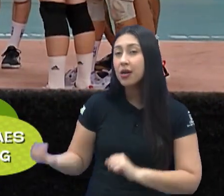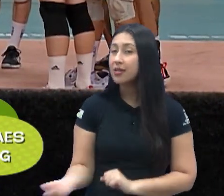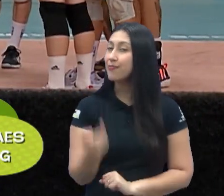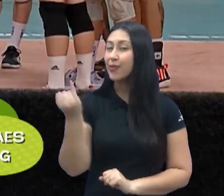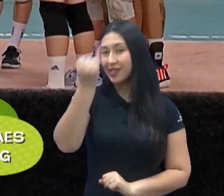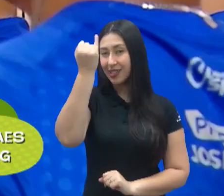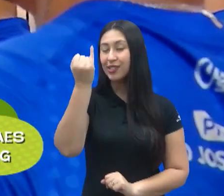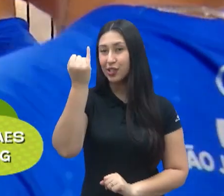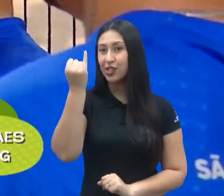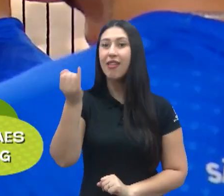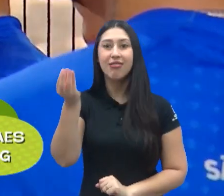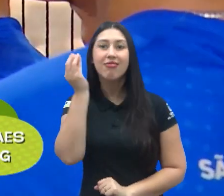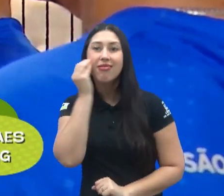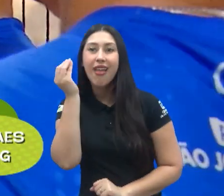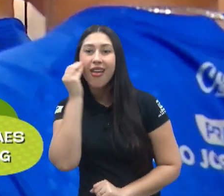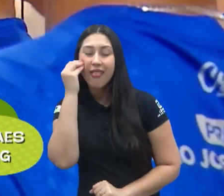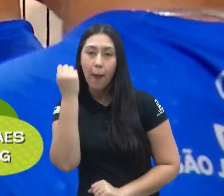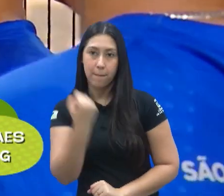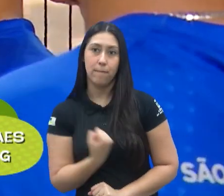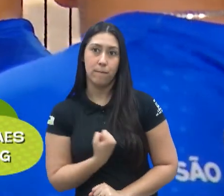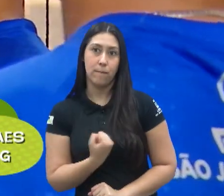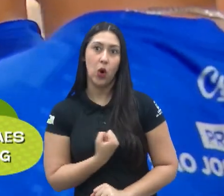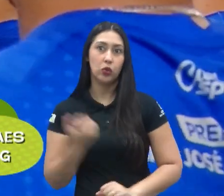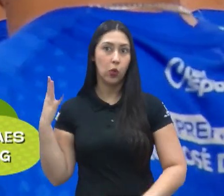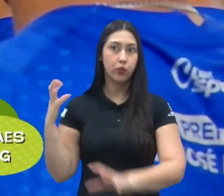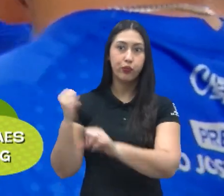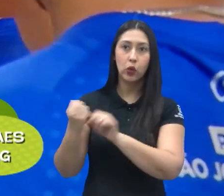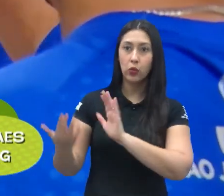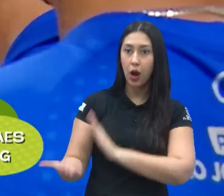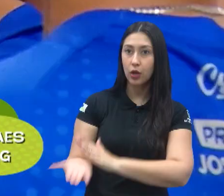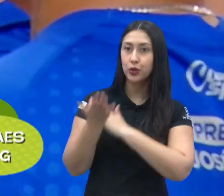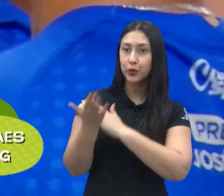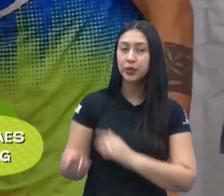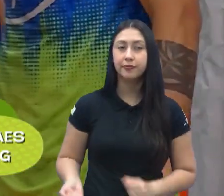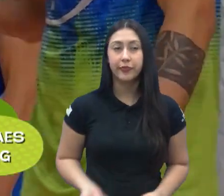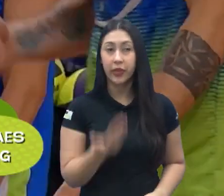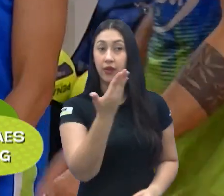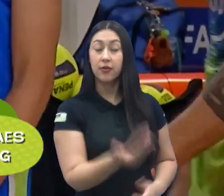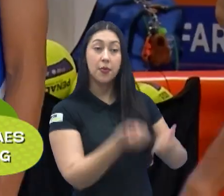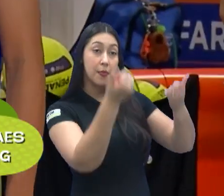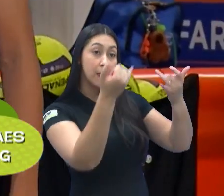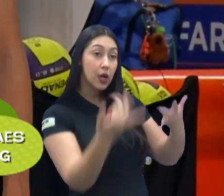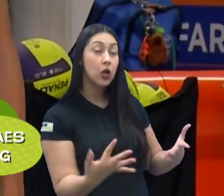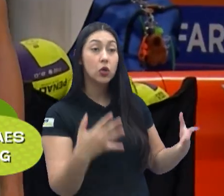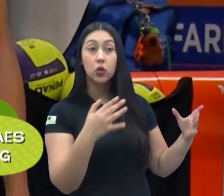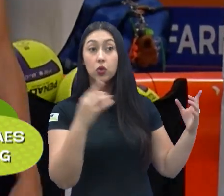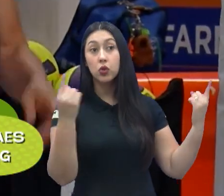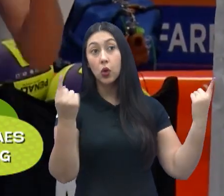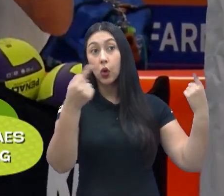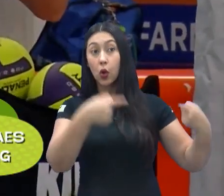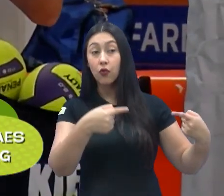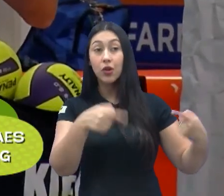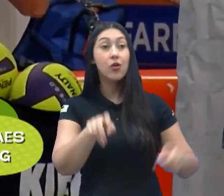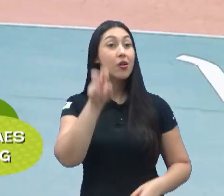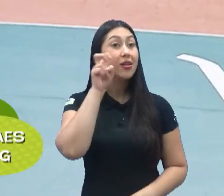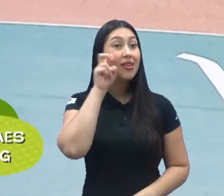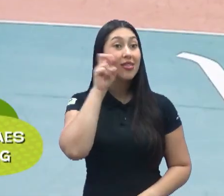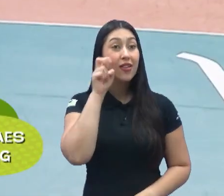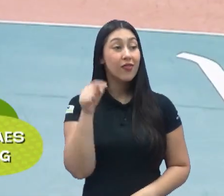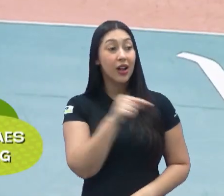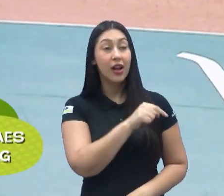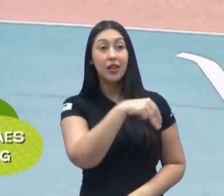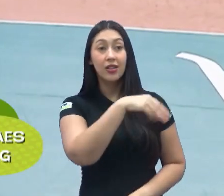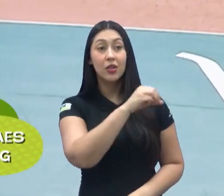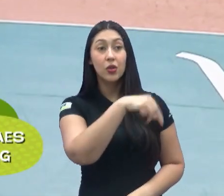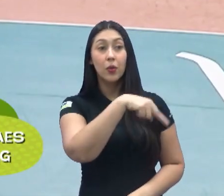Acho que todo ponto faz diferença pra gente no final da classificação. E você falando sobre esse confronto direto, quinta-feira contra o Monte Carmelo, o que dá